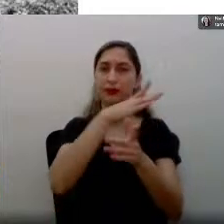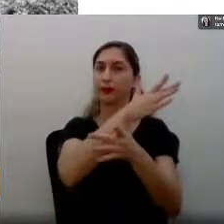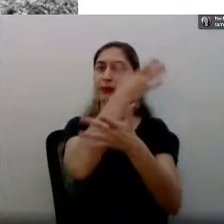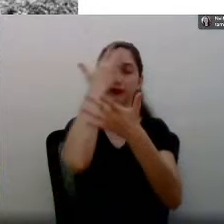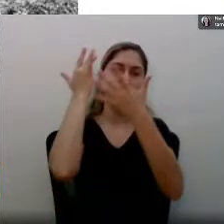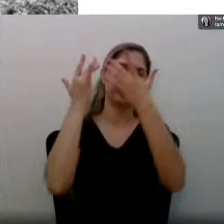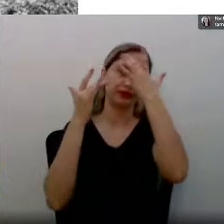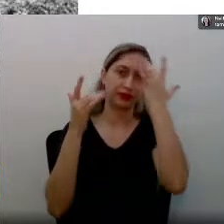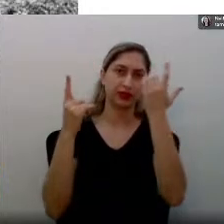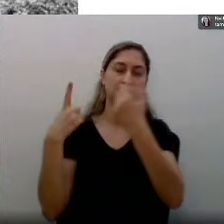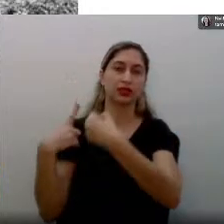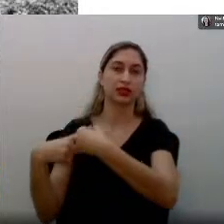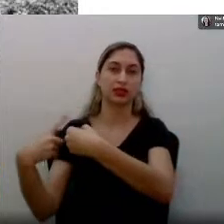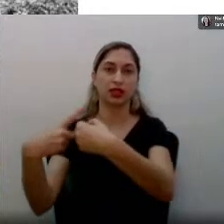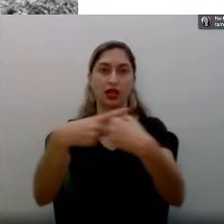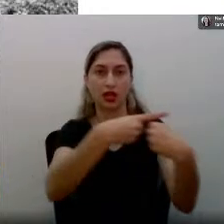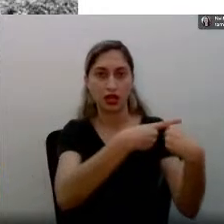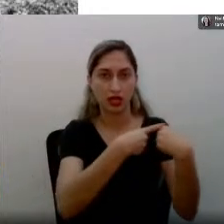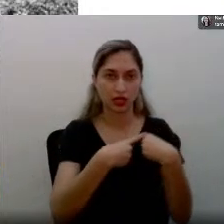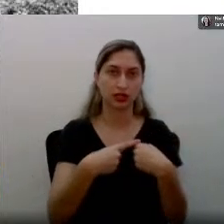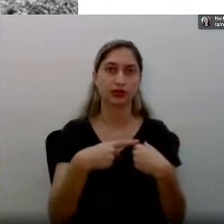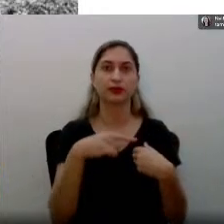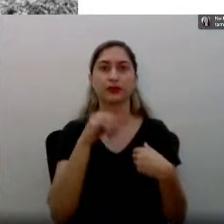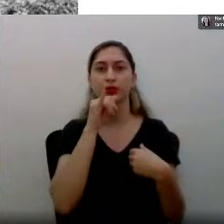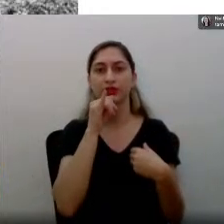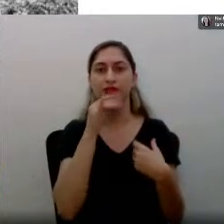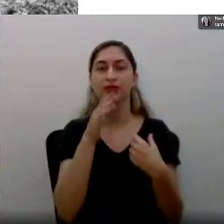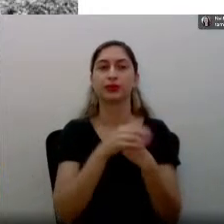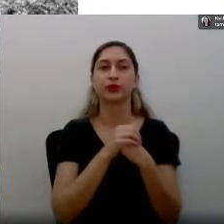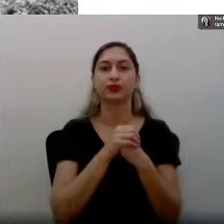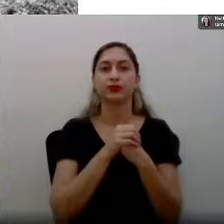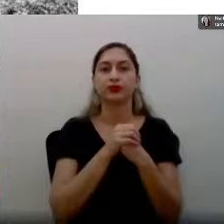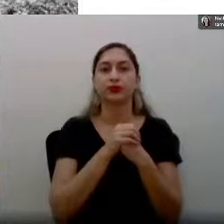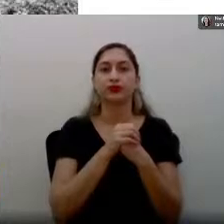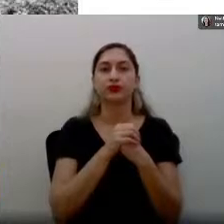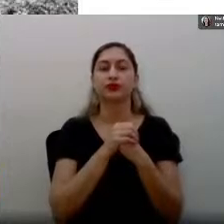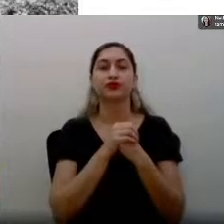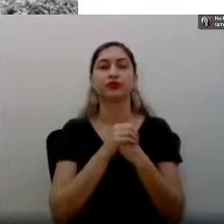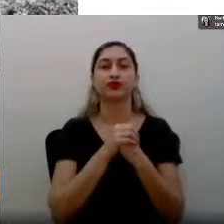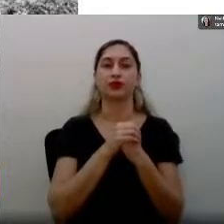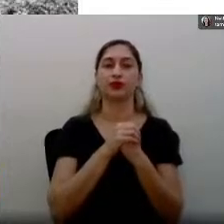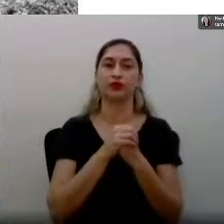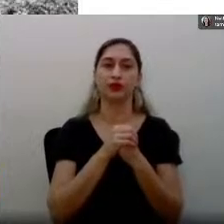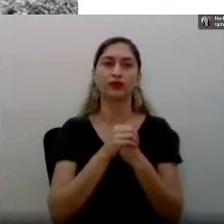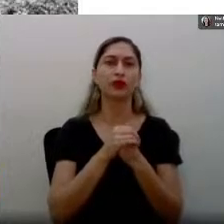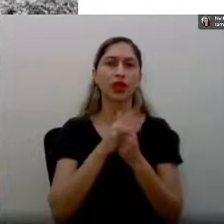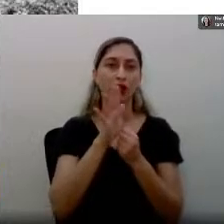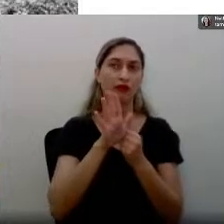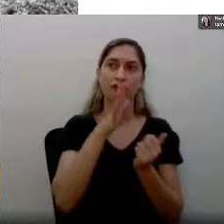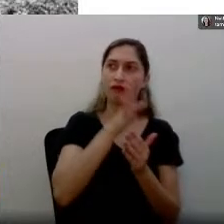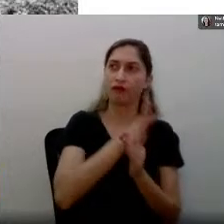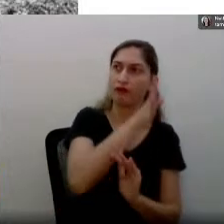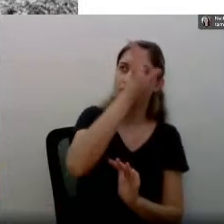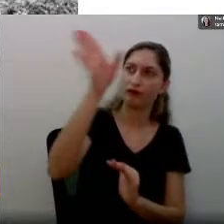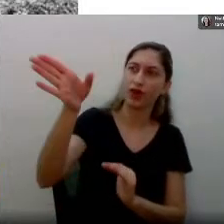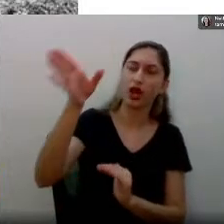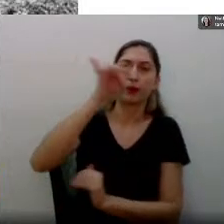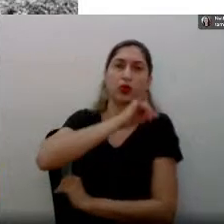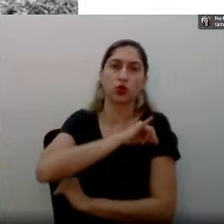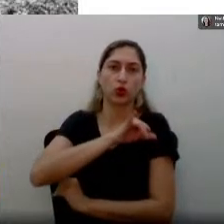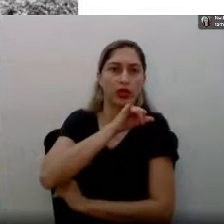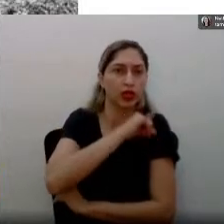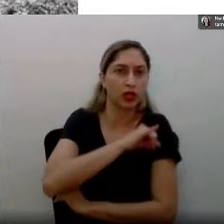né a gente vai para esse uma colocar eu vou conhecendo gente provocar eu vou então do Rio de Janeiro todos um querendo esses laços